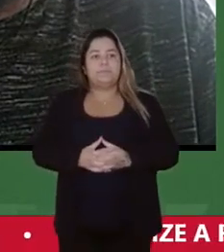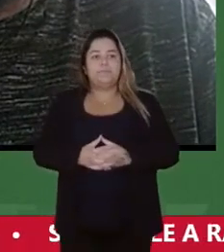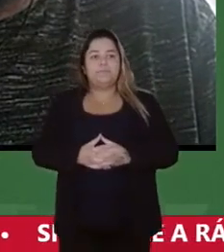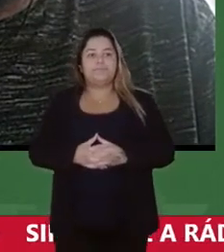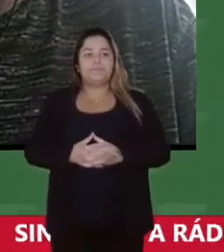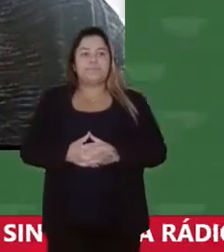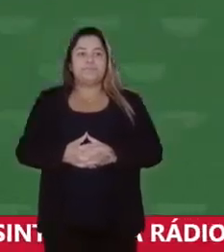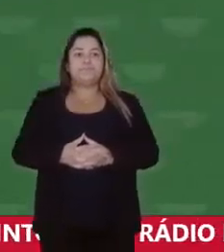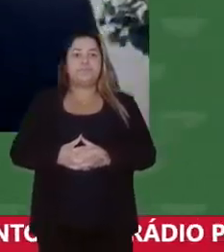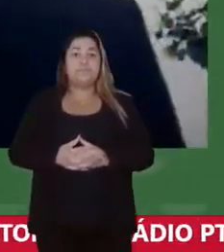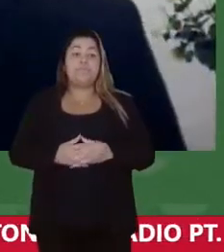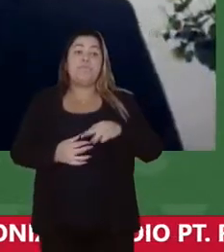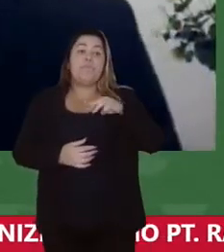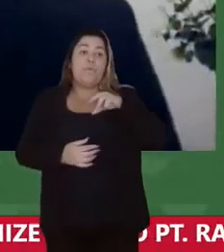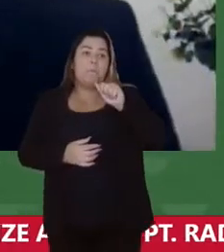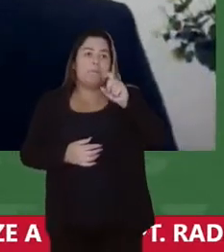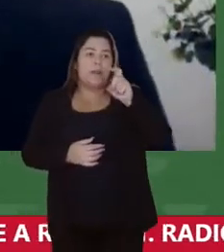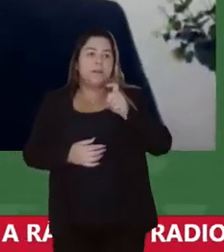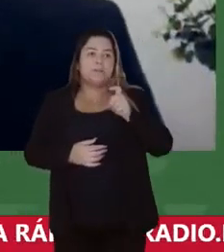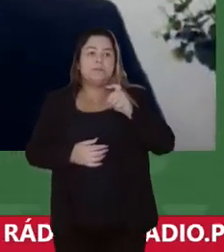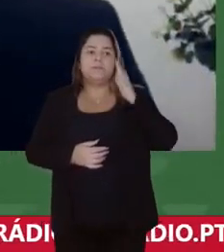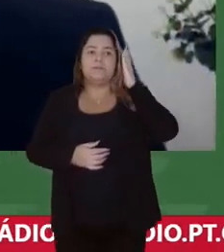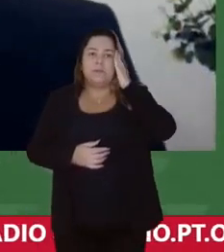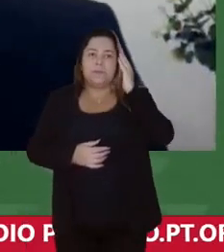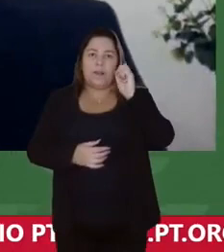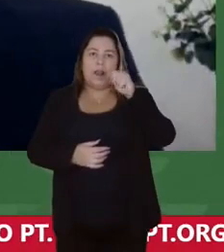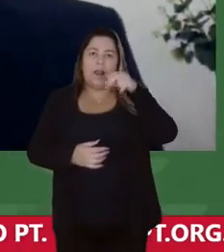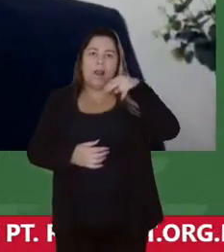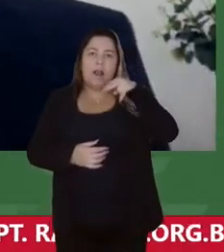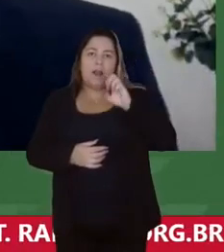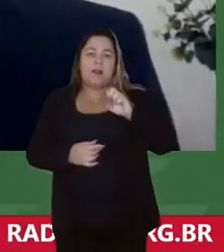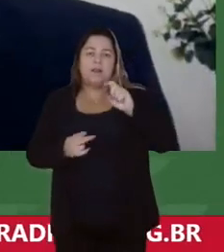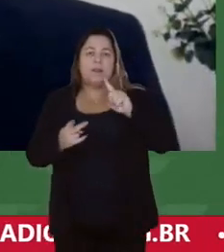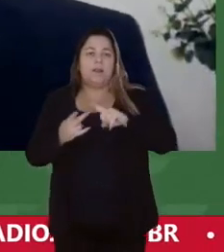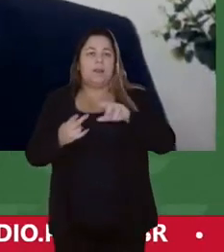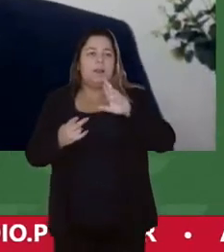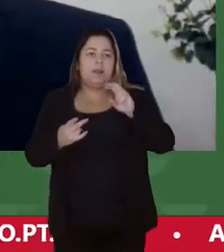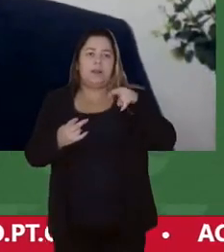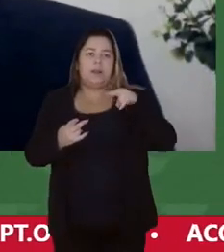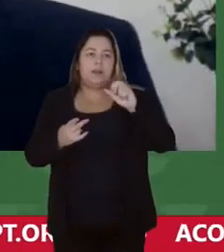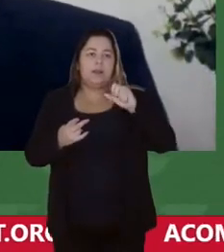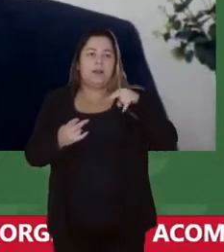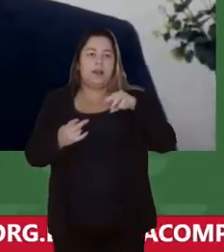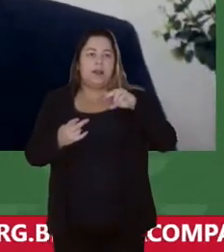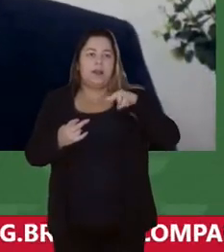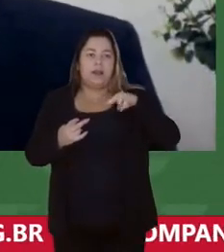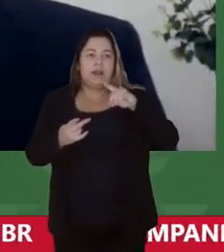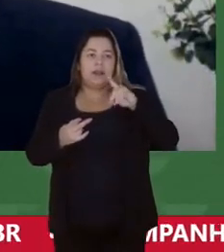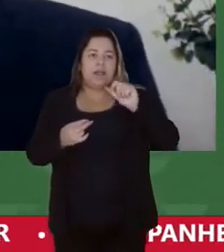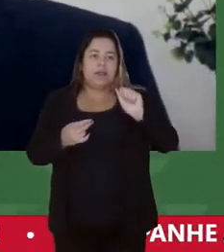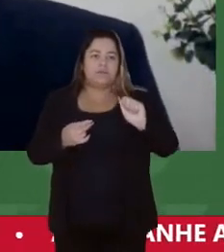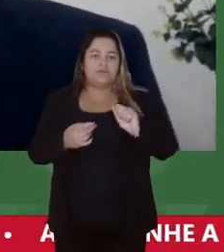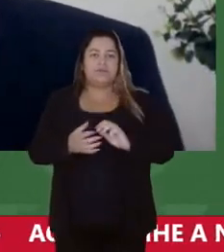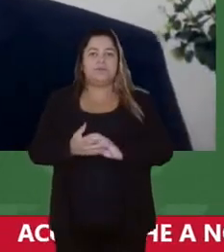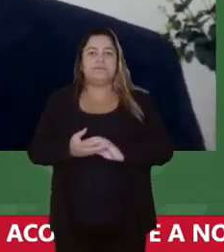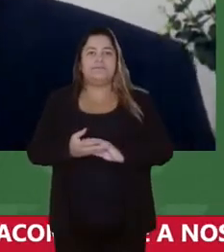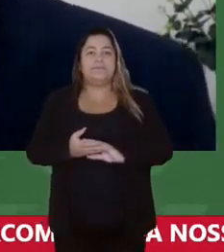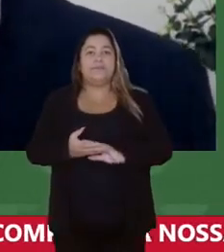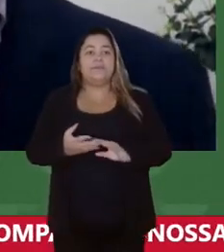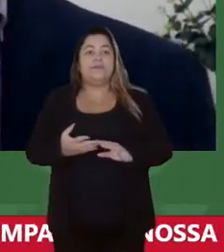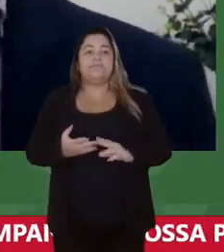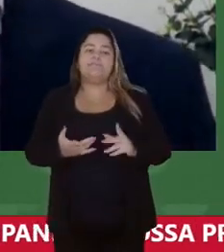Ô, Márcio, você sabe que Anne, Renan e Nádia, eu estou